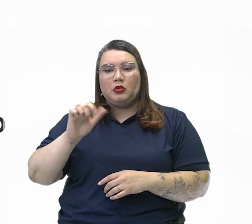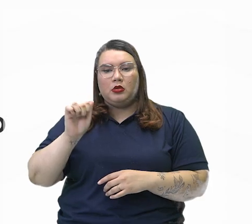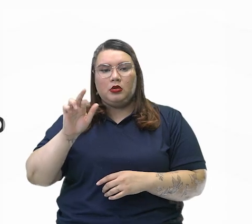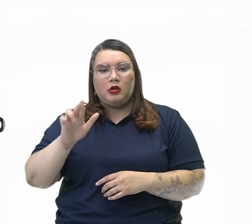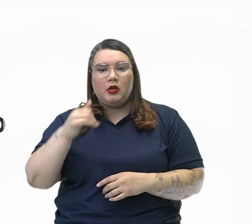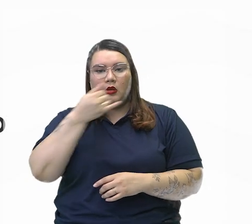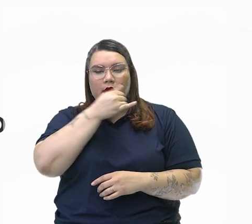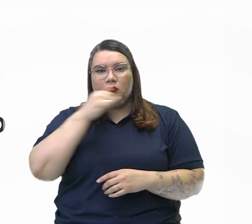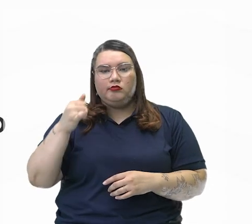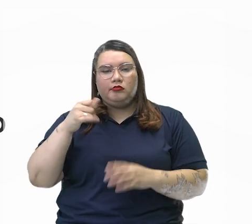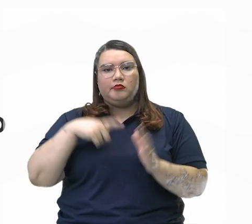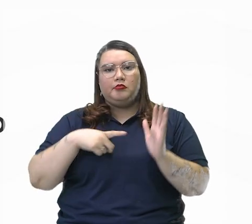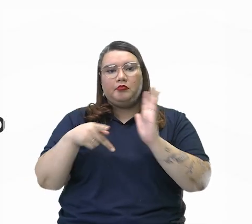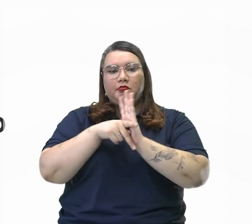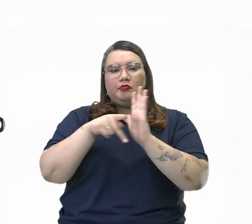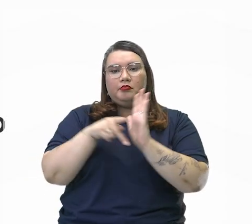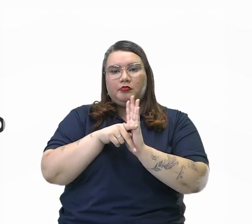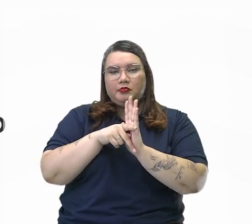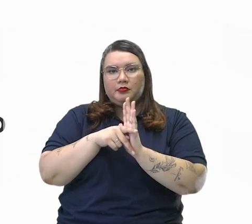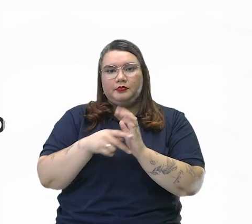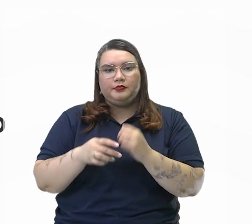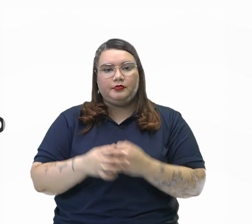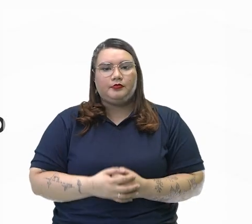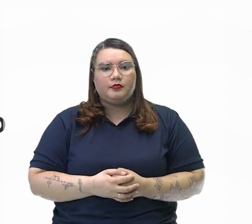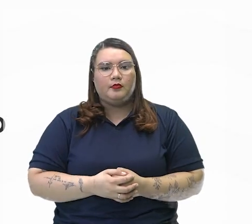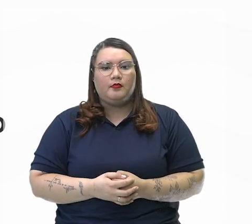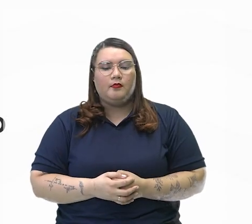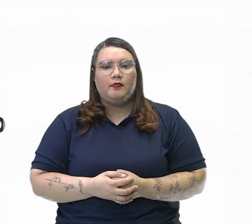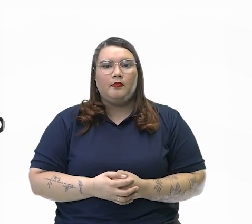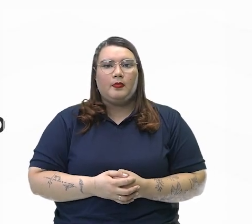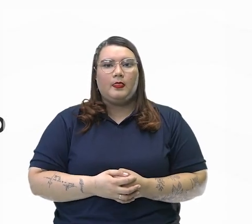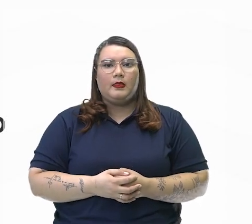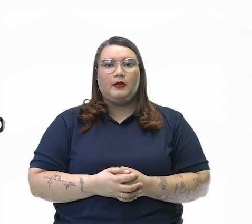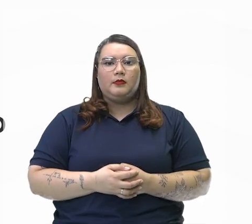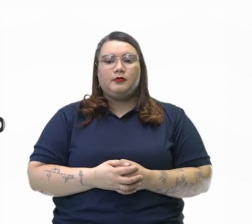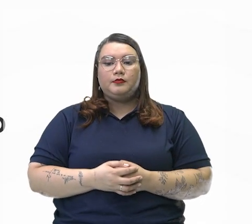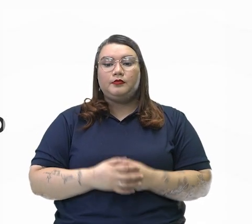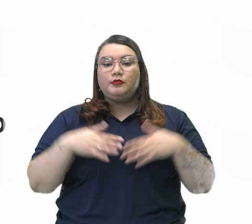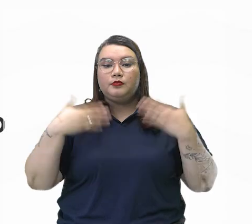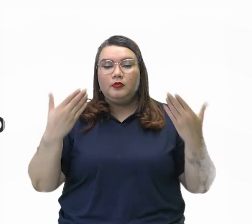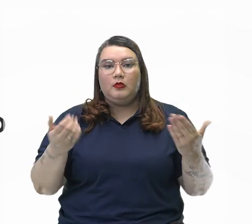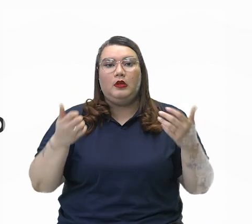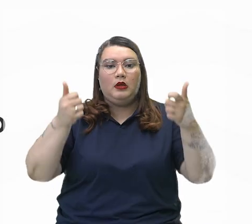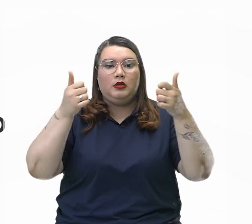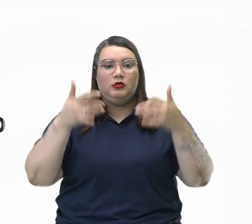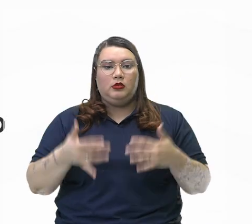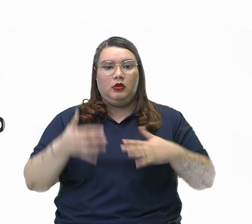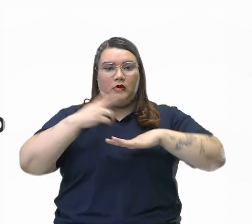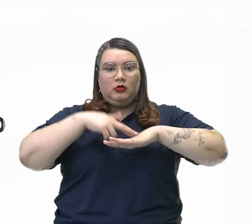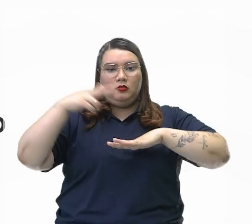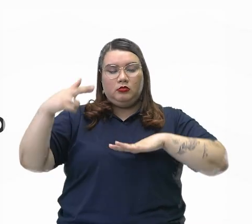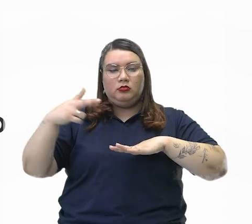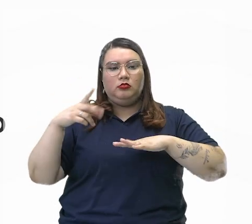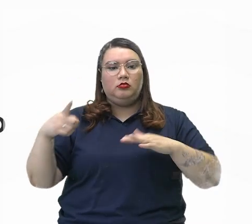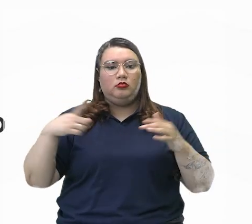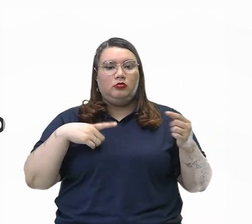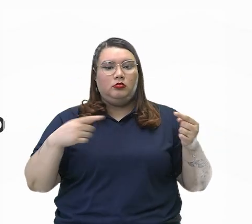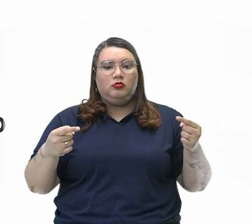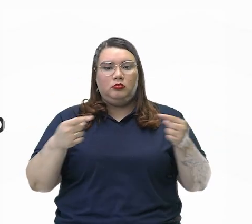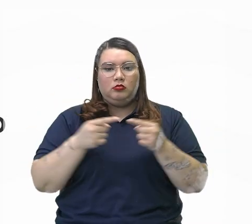à energia emitida pelo núcleo. Claro que, para se falar da radioatividade